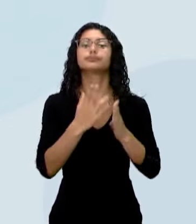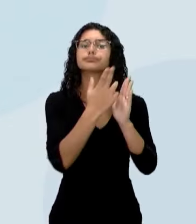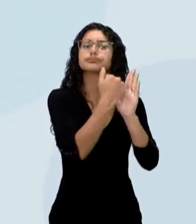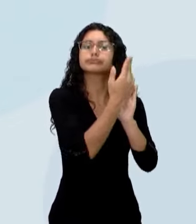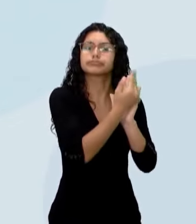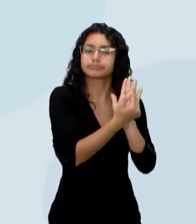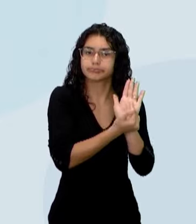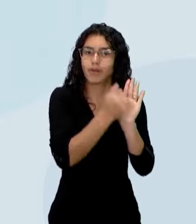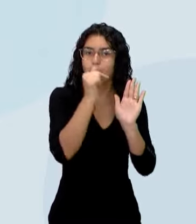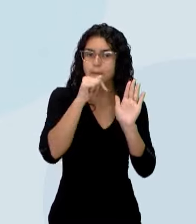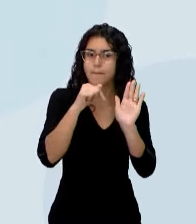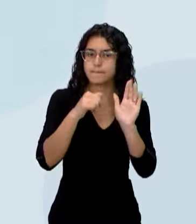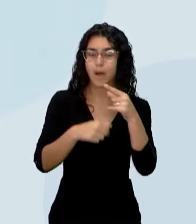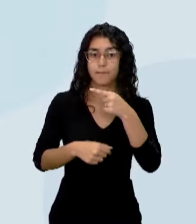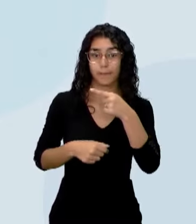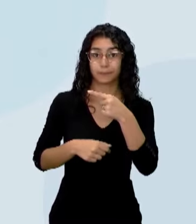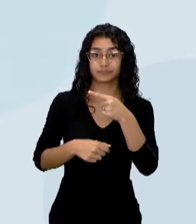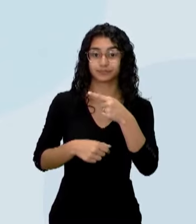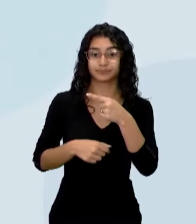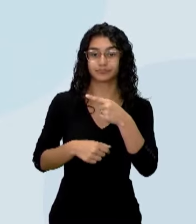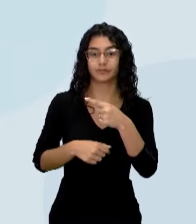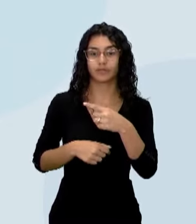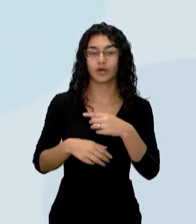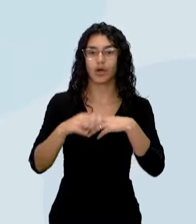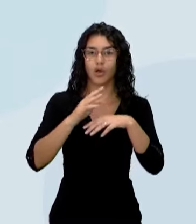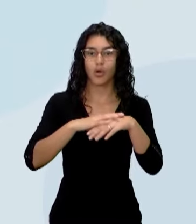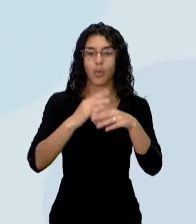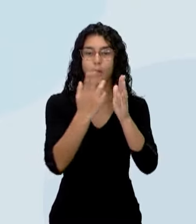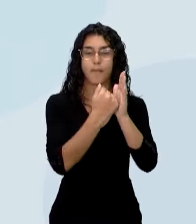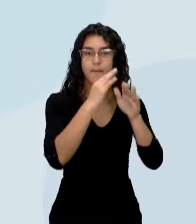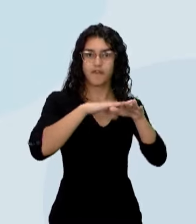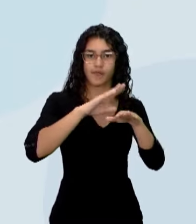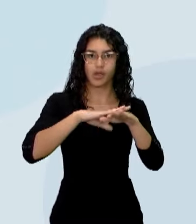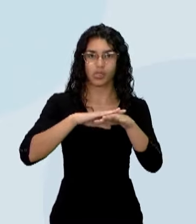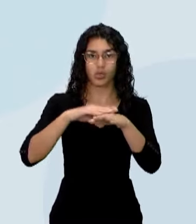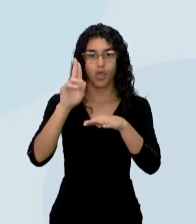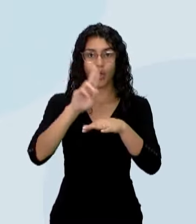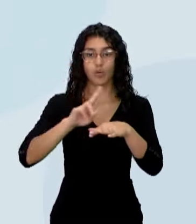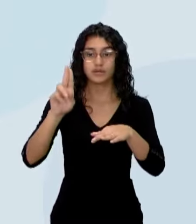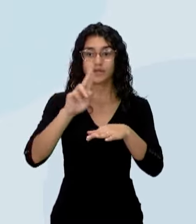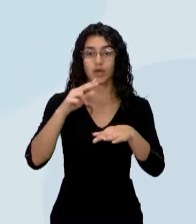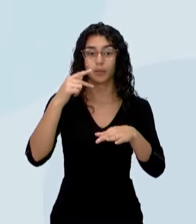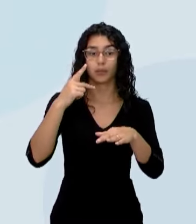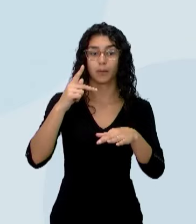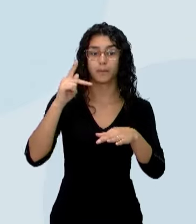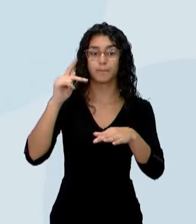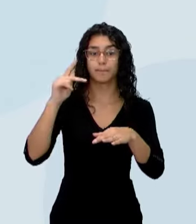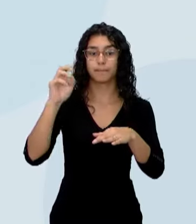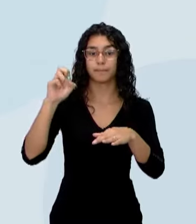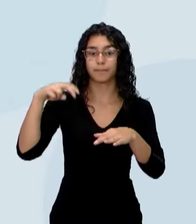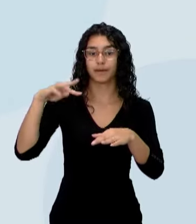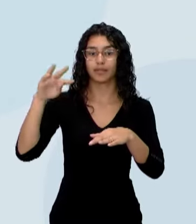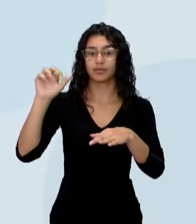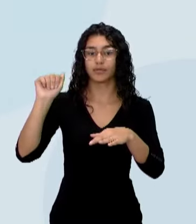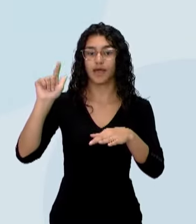abaixo faz parte de um mosaico que está sendo construído. Ele é formado por um pentágono